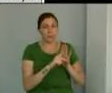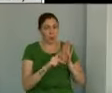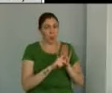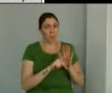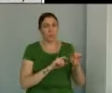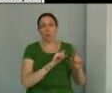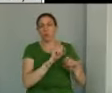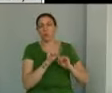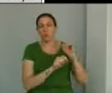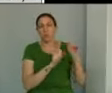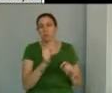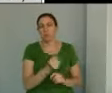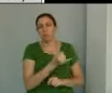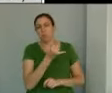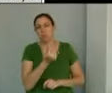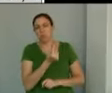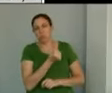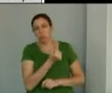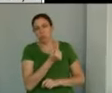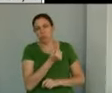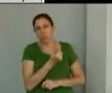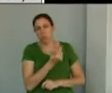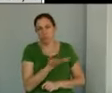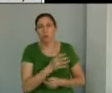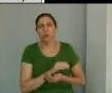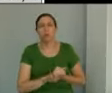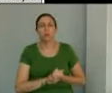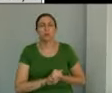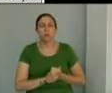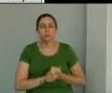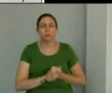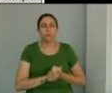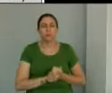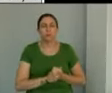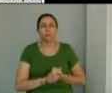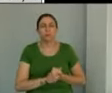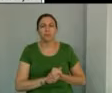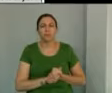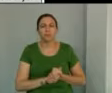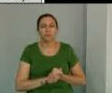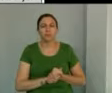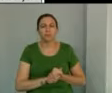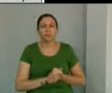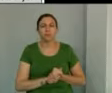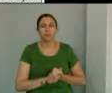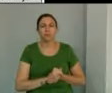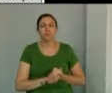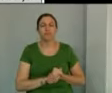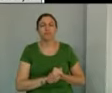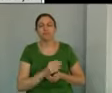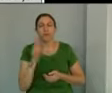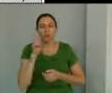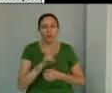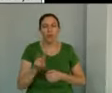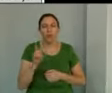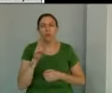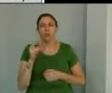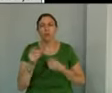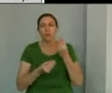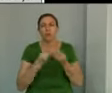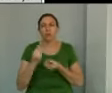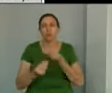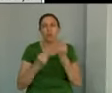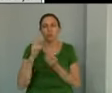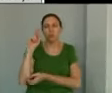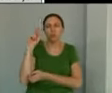2025? Lembrando que tudo isso são estimativas, são projeções, né? Considerando dados históricos, dados que estão acontecendo esse ano, com